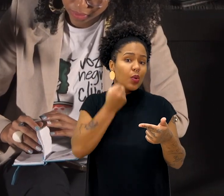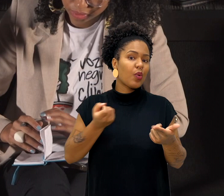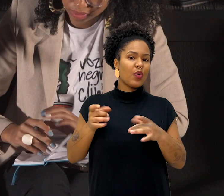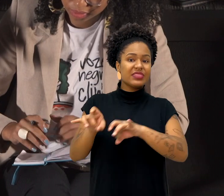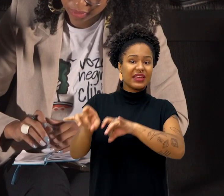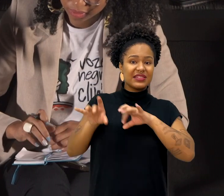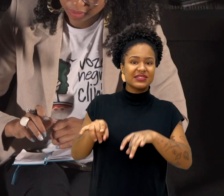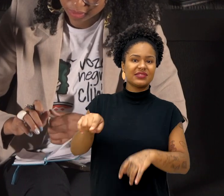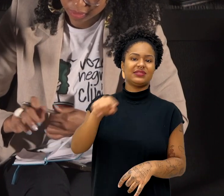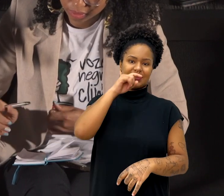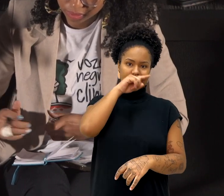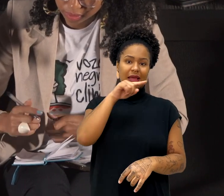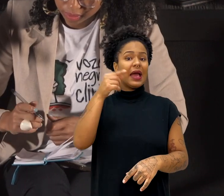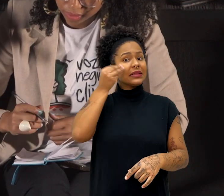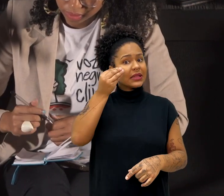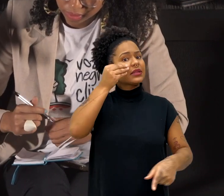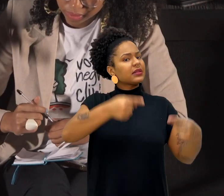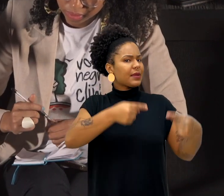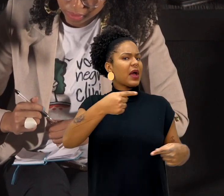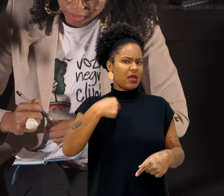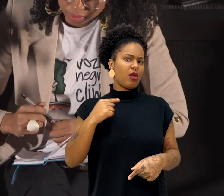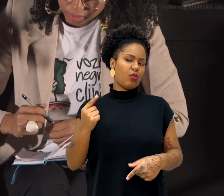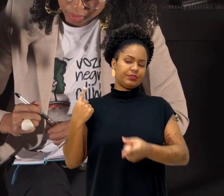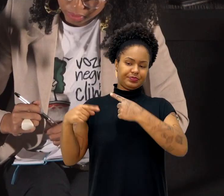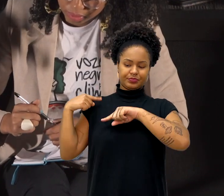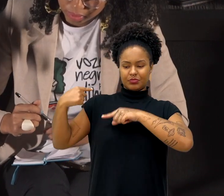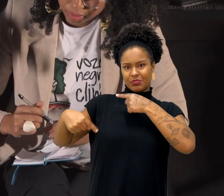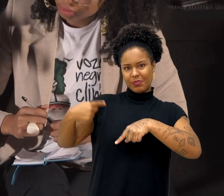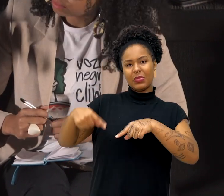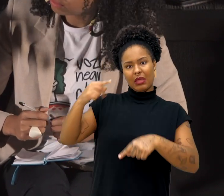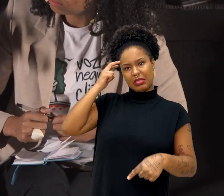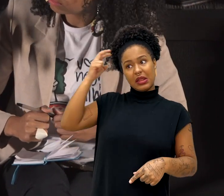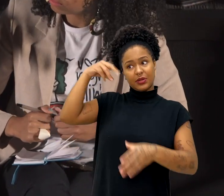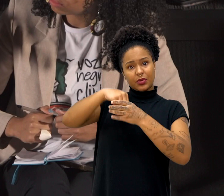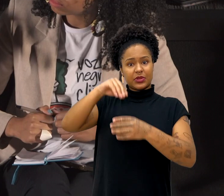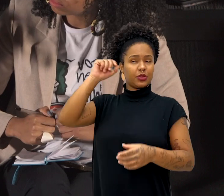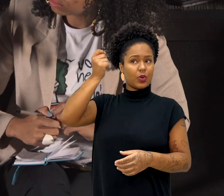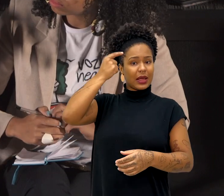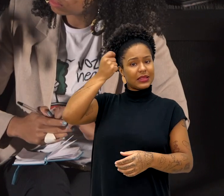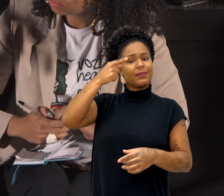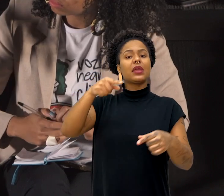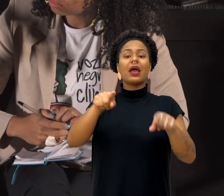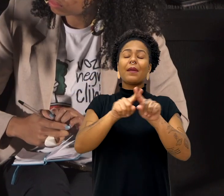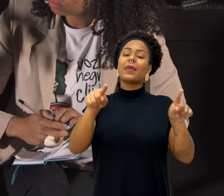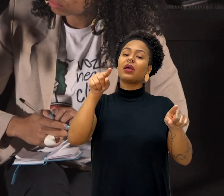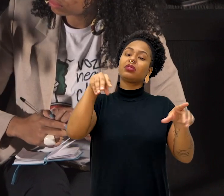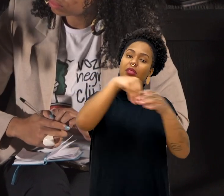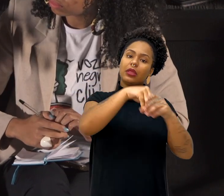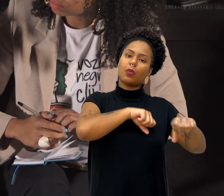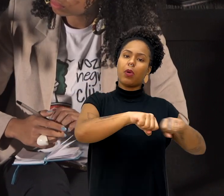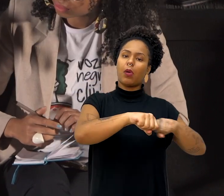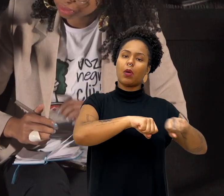gente tem tentado fazer esse debate. Eu venho de um debate que está construindo isso intelectualmente dentro da academia, mas também dentro